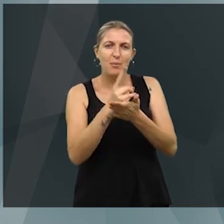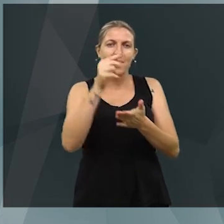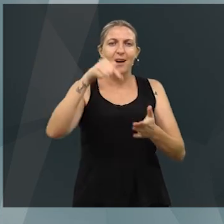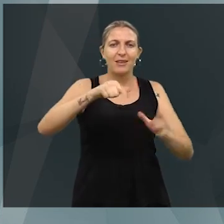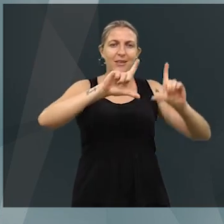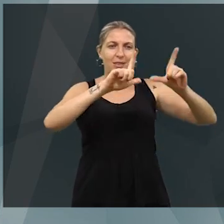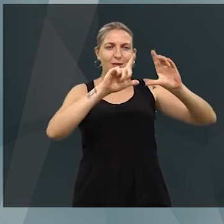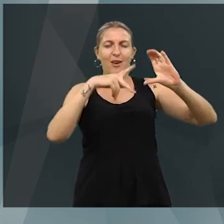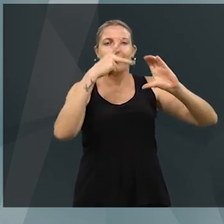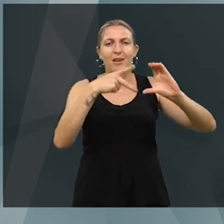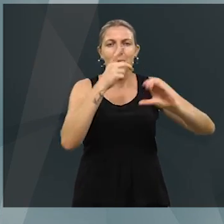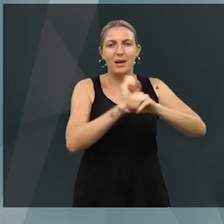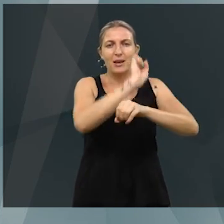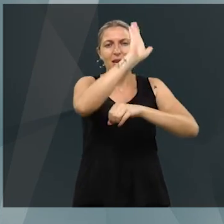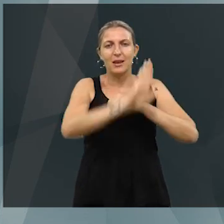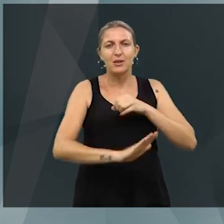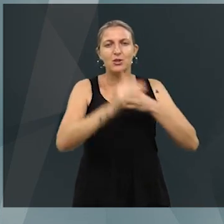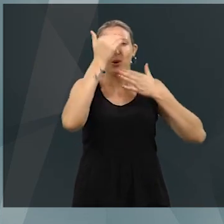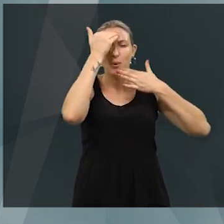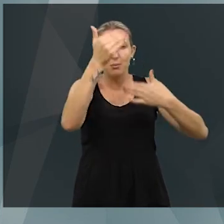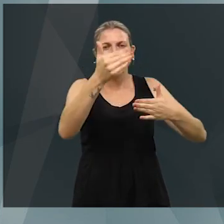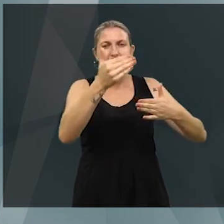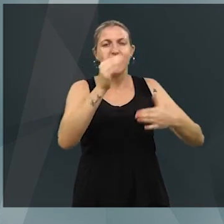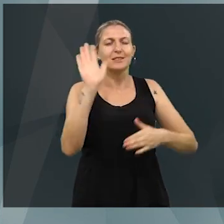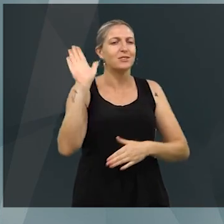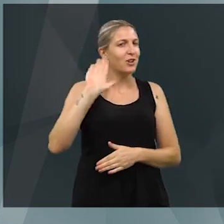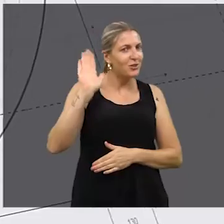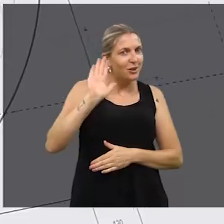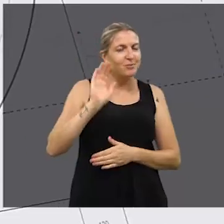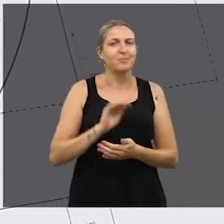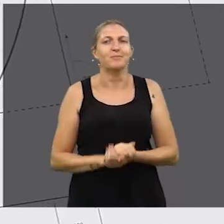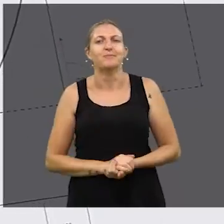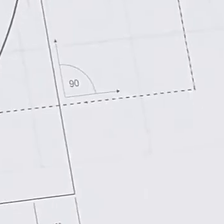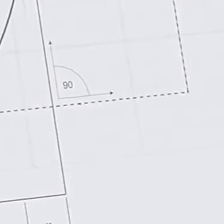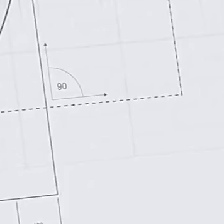pela TV Câmara Erechim. Muito obrigada pela companhia. Tchau, tchau.